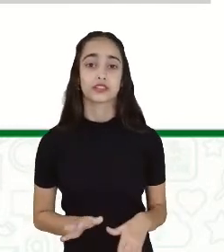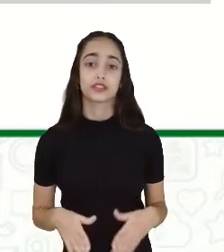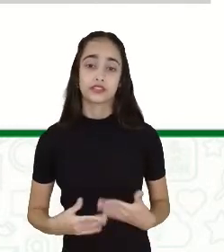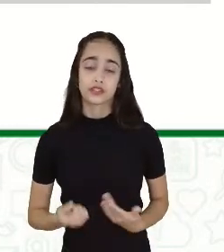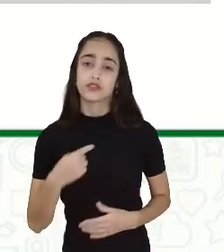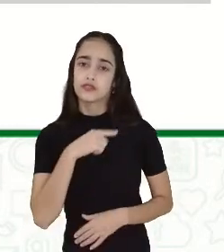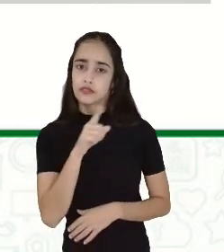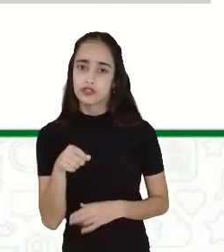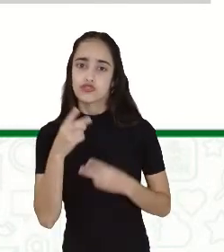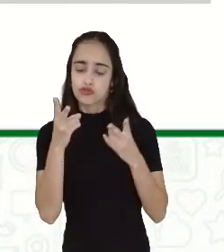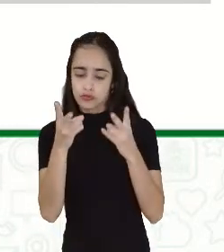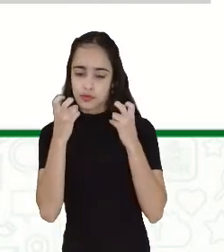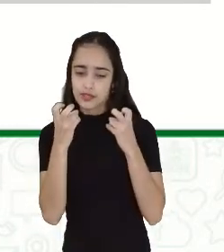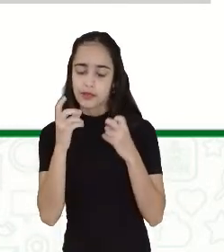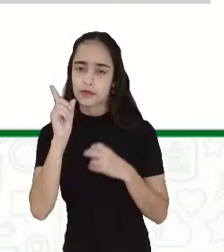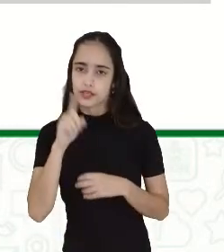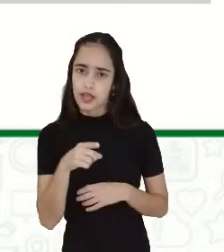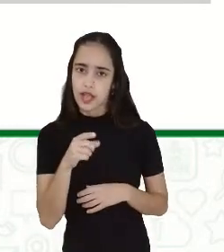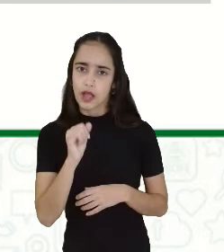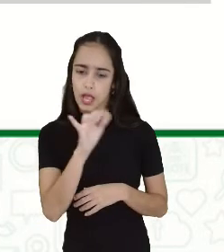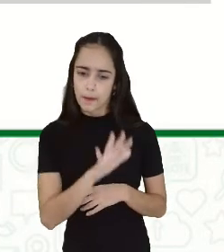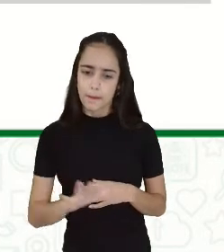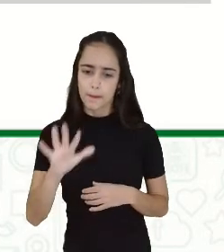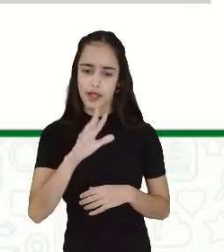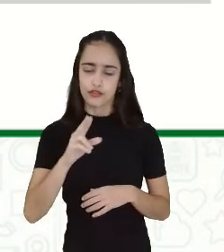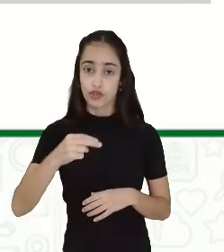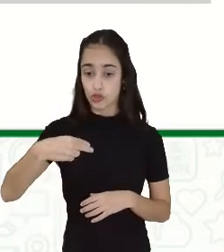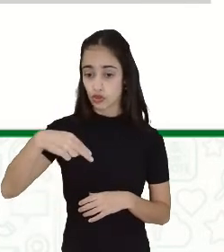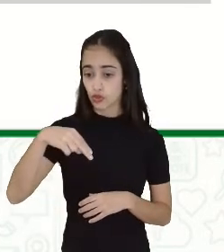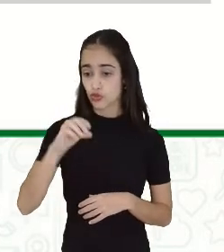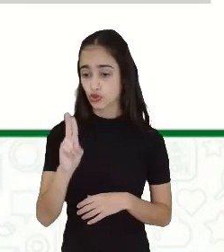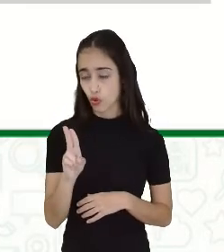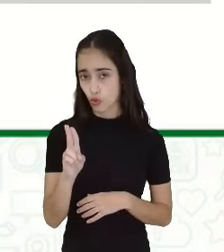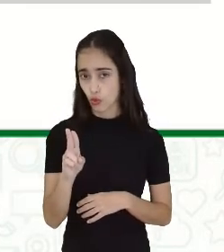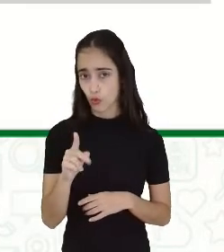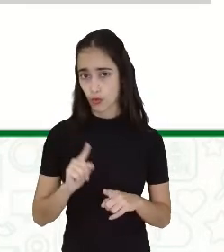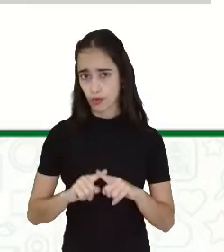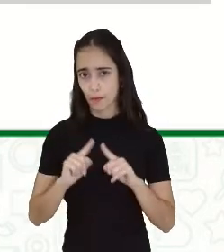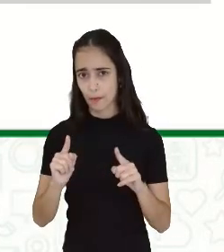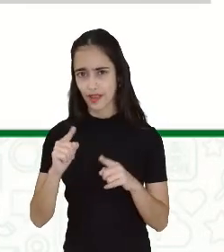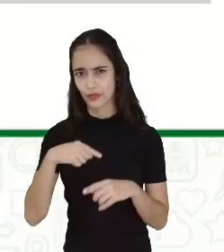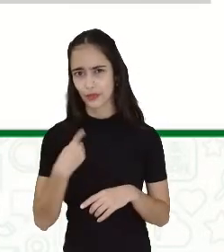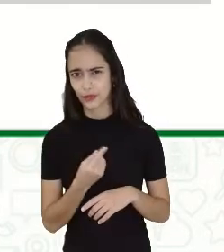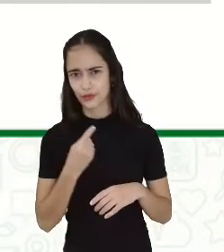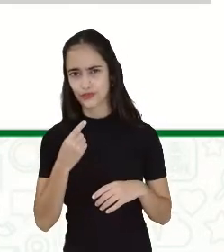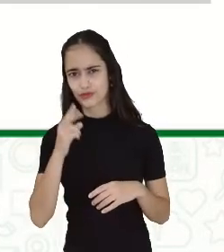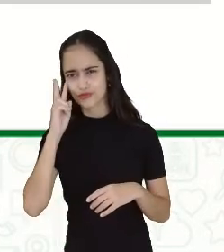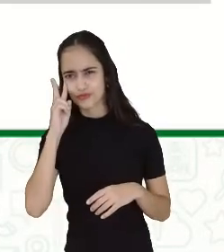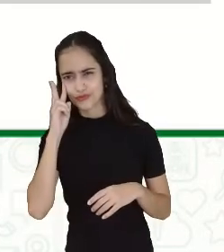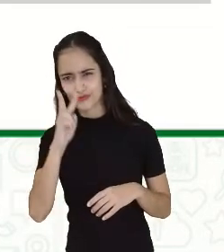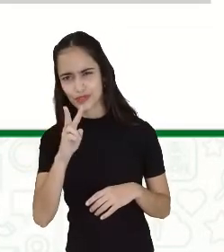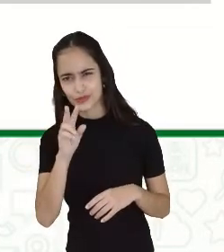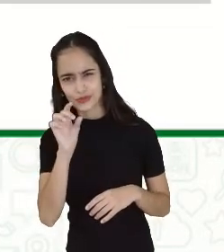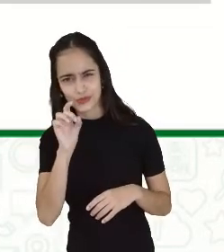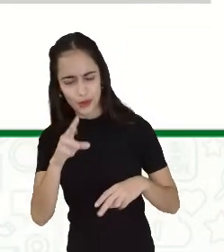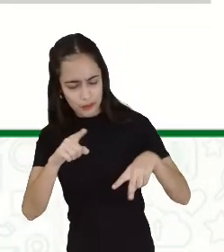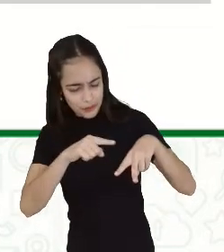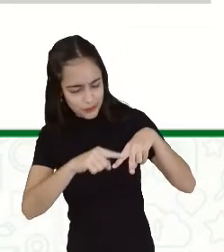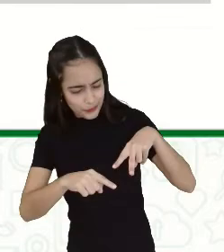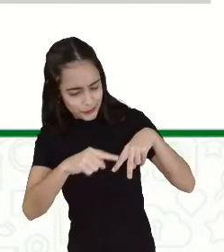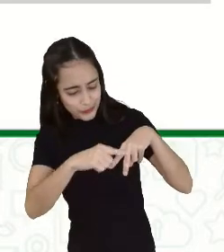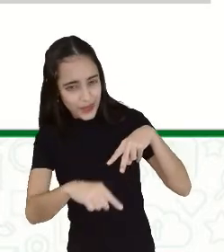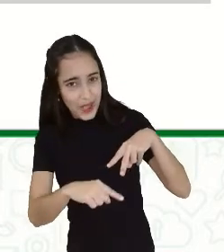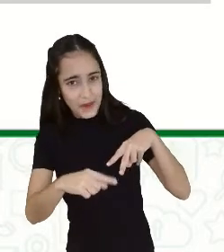que é uma figura nua mas a gente só vê basicamente quase que as pernas né dessa pessoa então